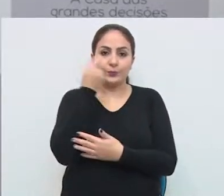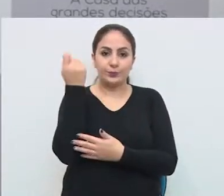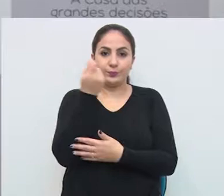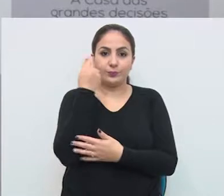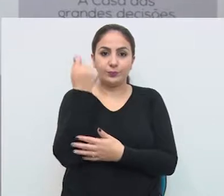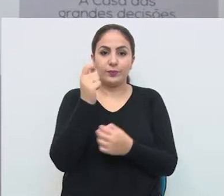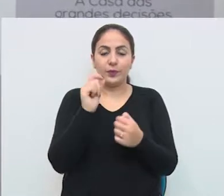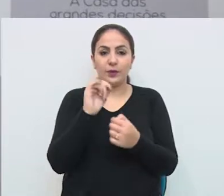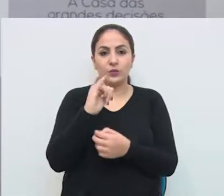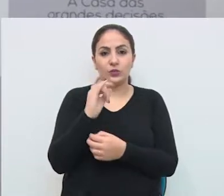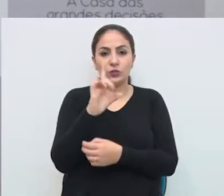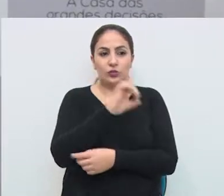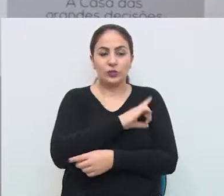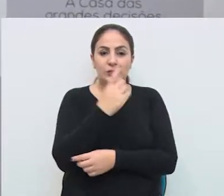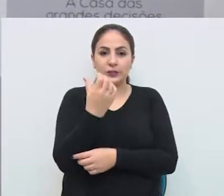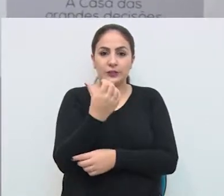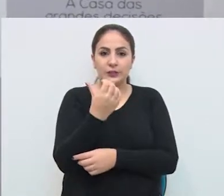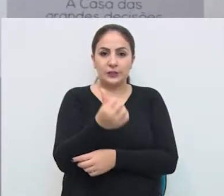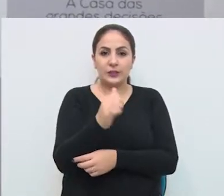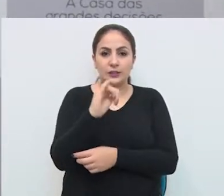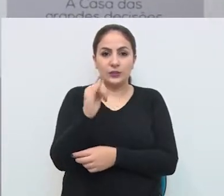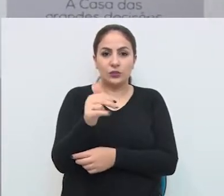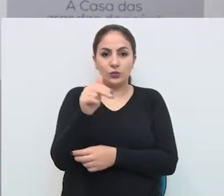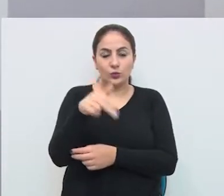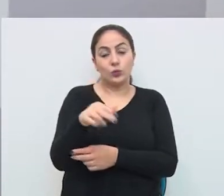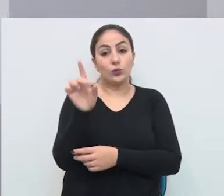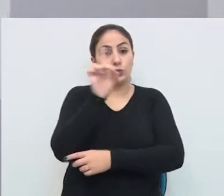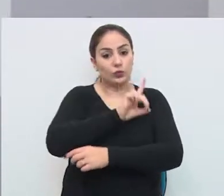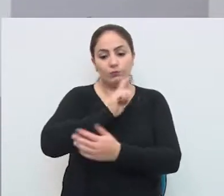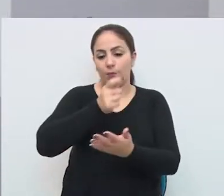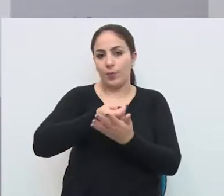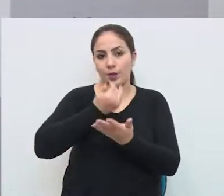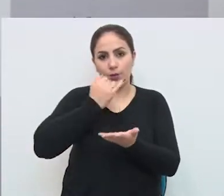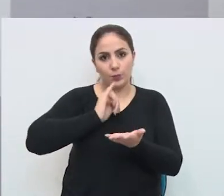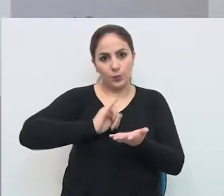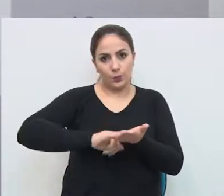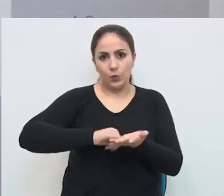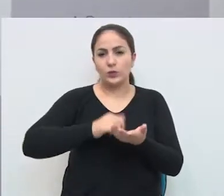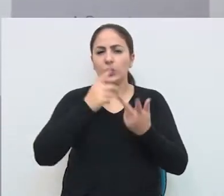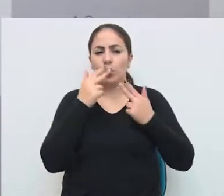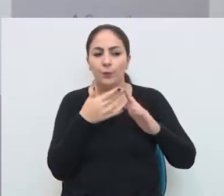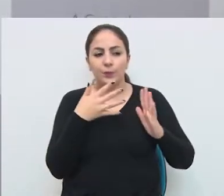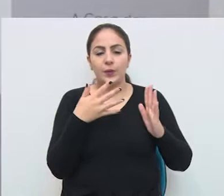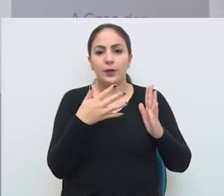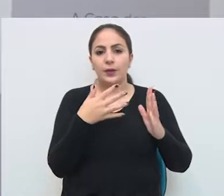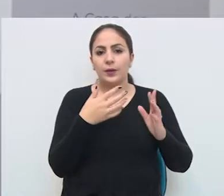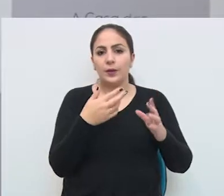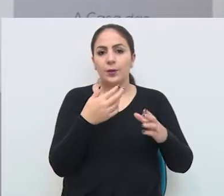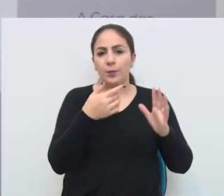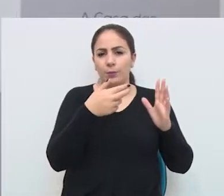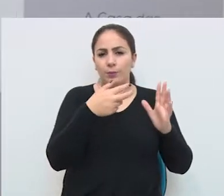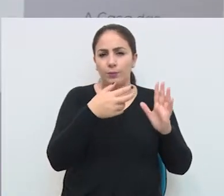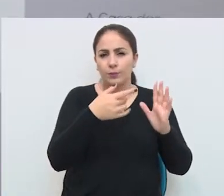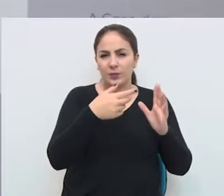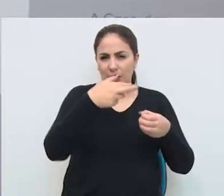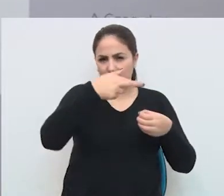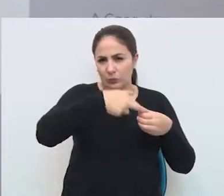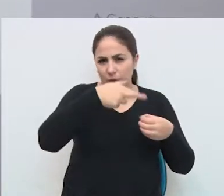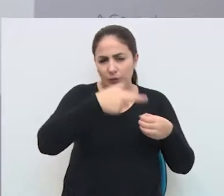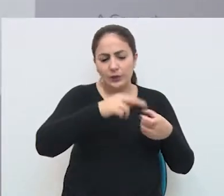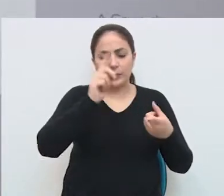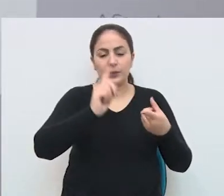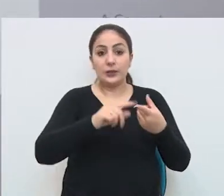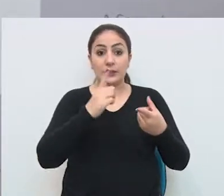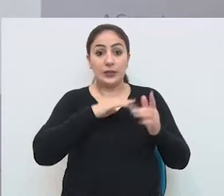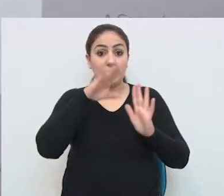Rio Grande do Sul vai ser no dia 6 de junho, um dia sem impostos, né? Teremos redes de postos de gasolinas, enfim, que vão dar